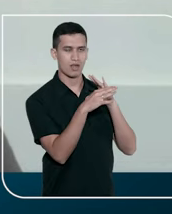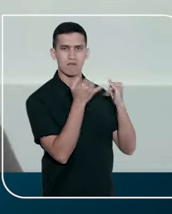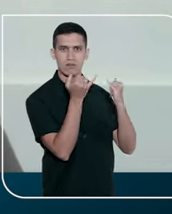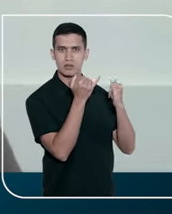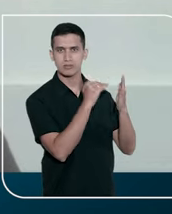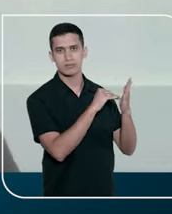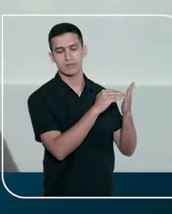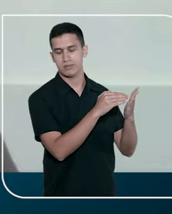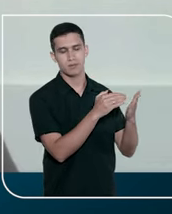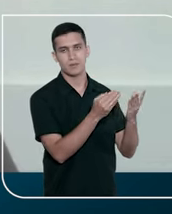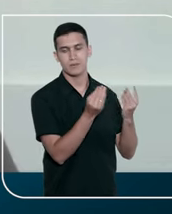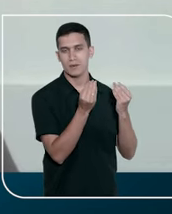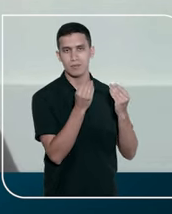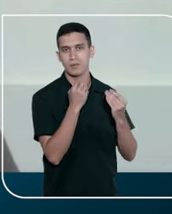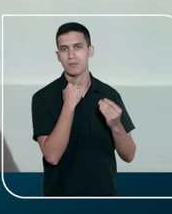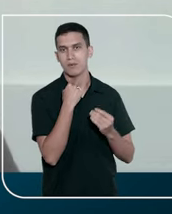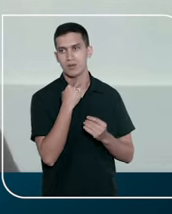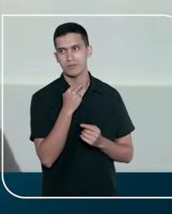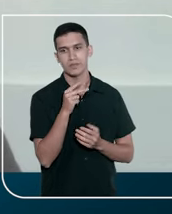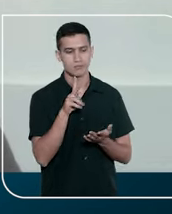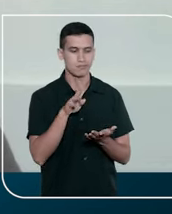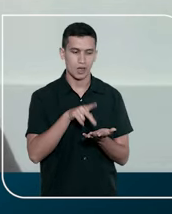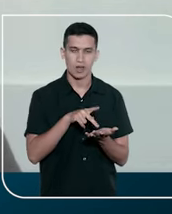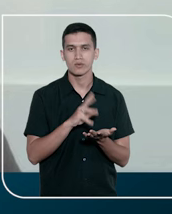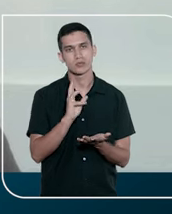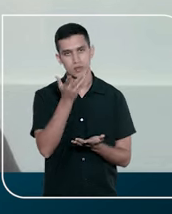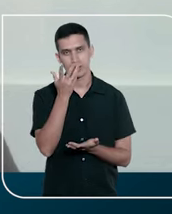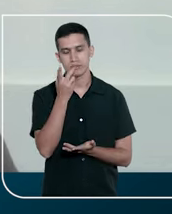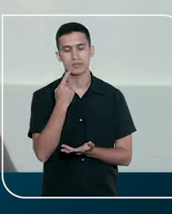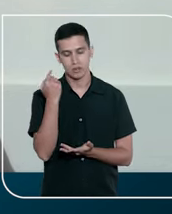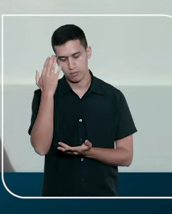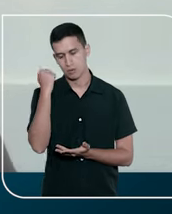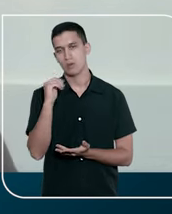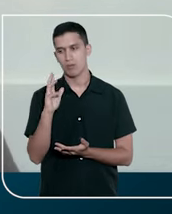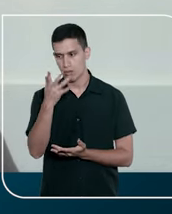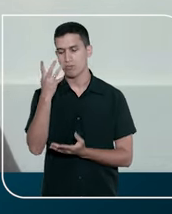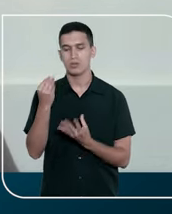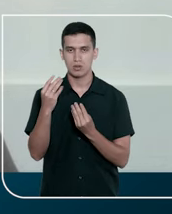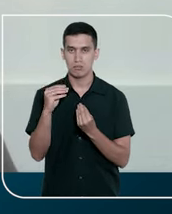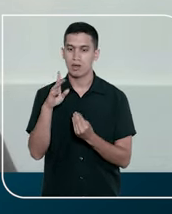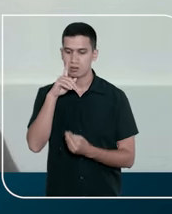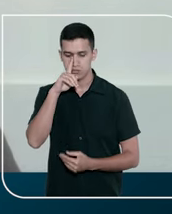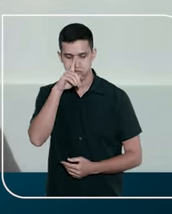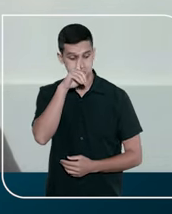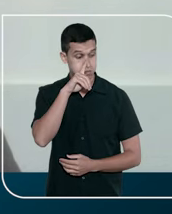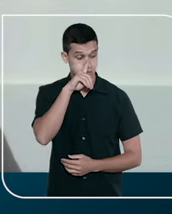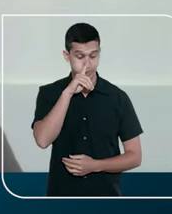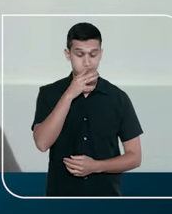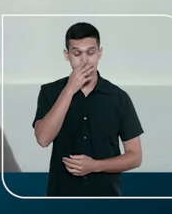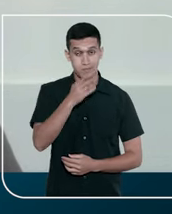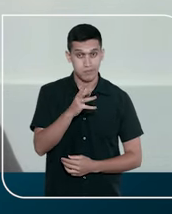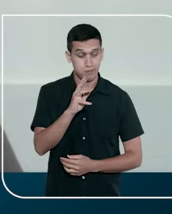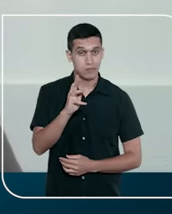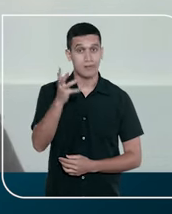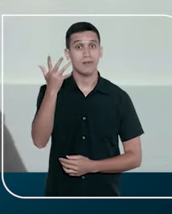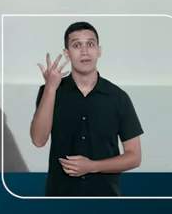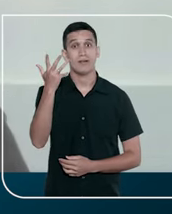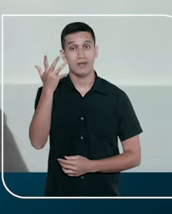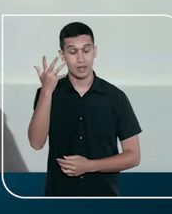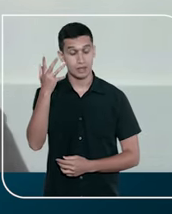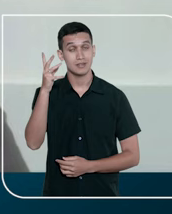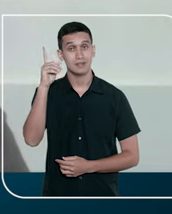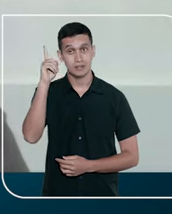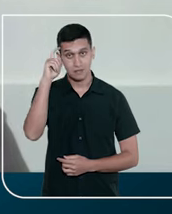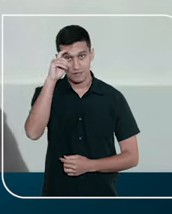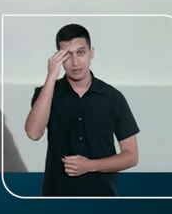dessa forma. Nós sabemos que acontece muito, mas o risco envolvido nisso, para mim, ainda é difícil de